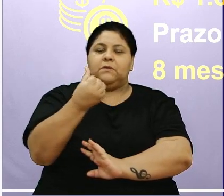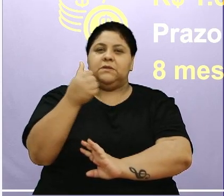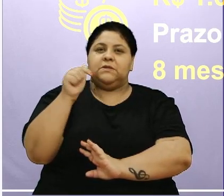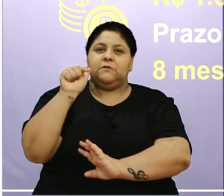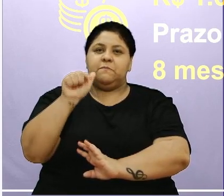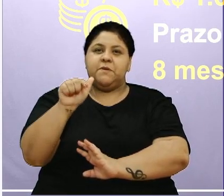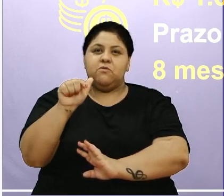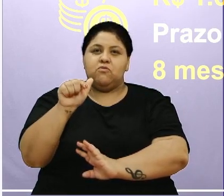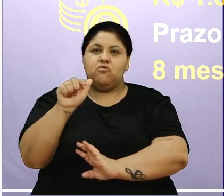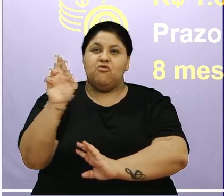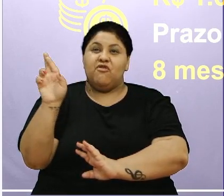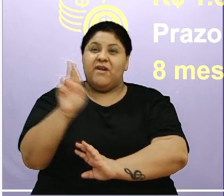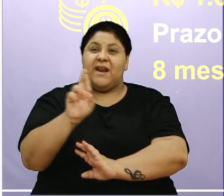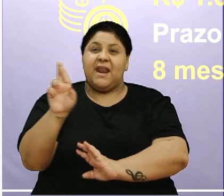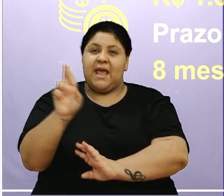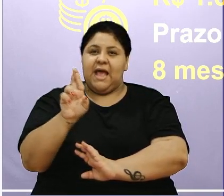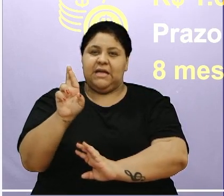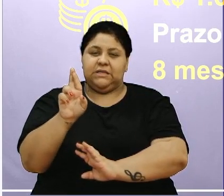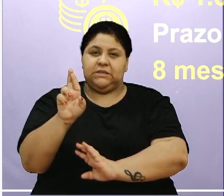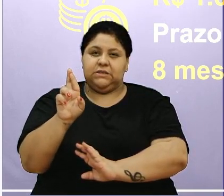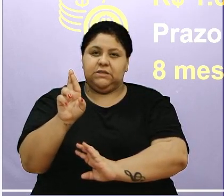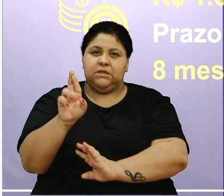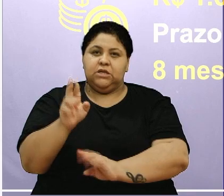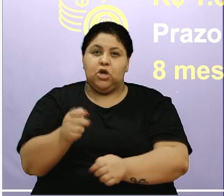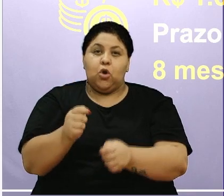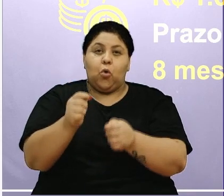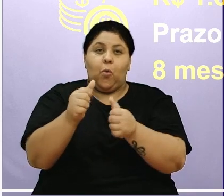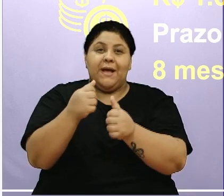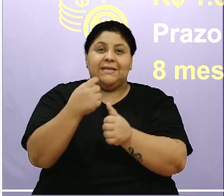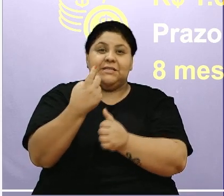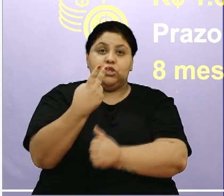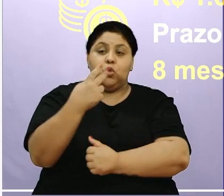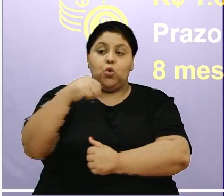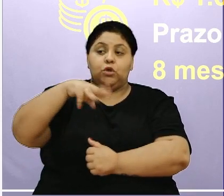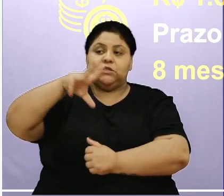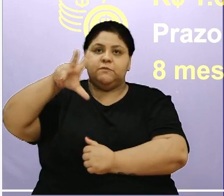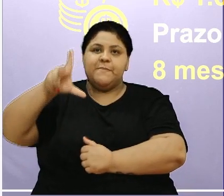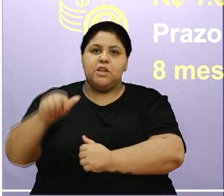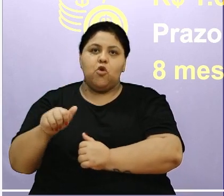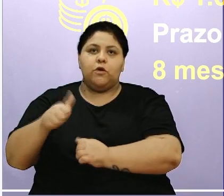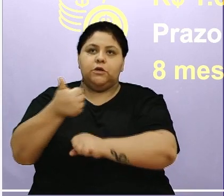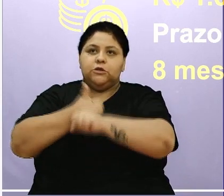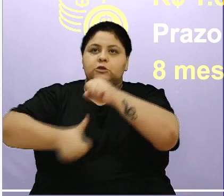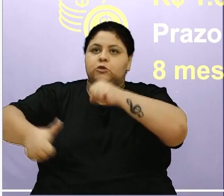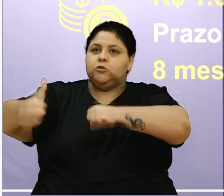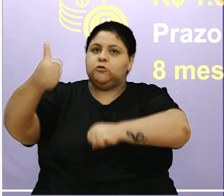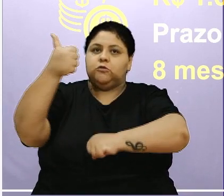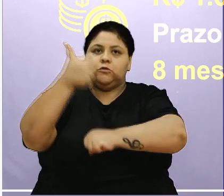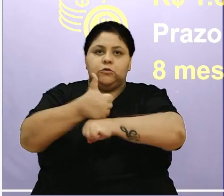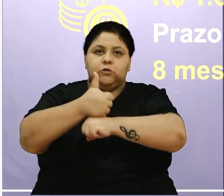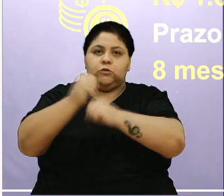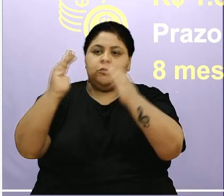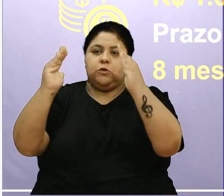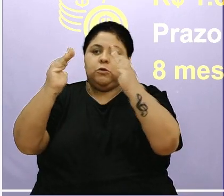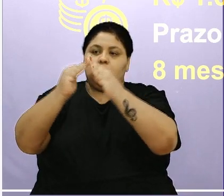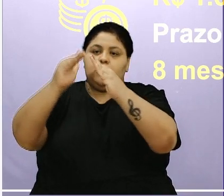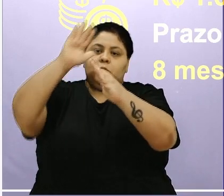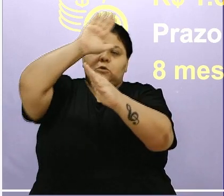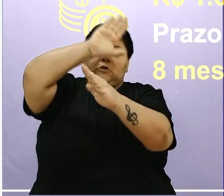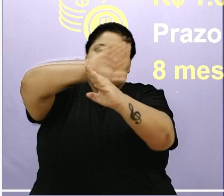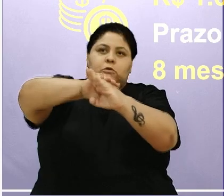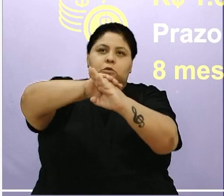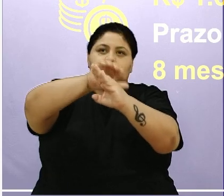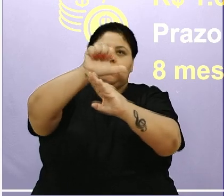1 milhão, quase 2 milhões, né, para troca total do sótão e do telhado do